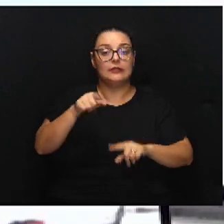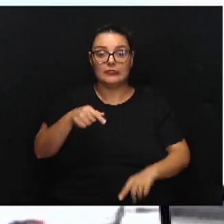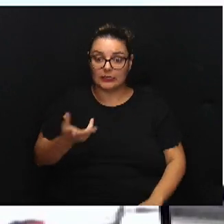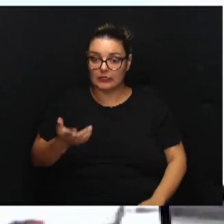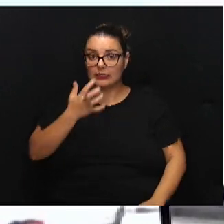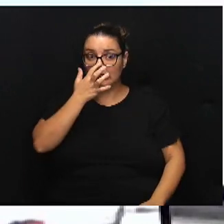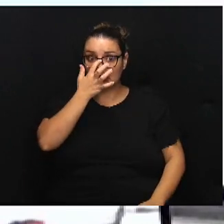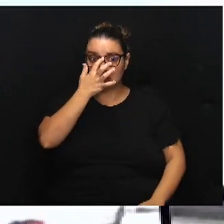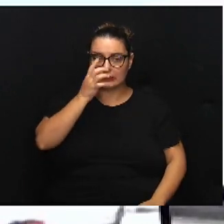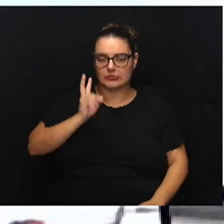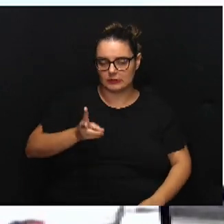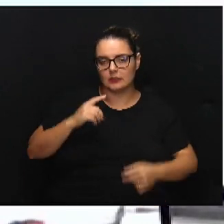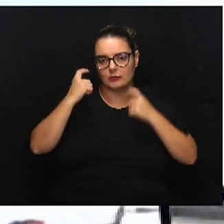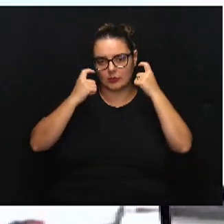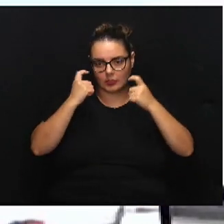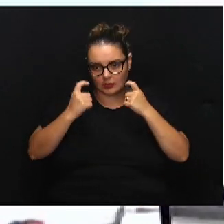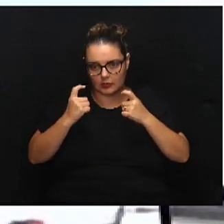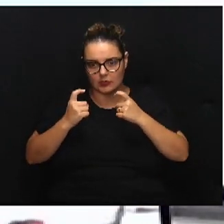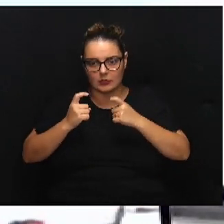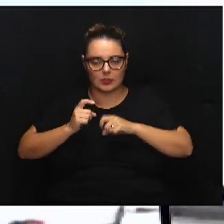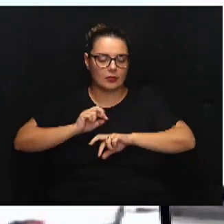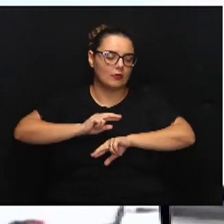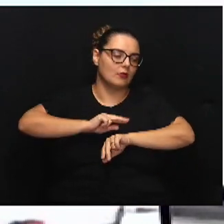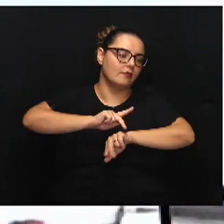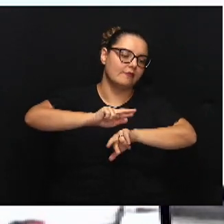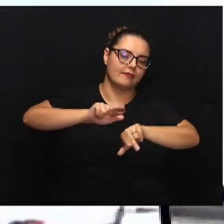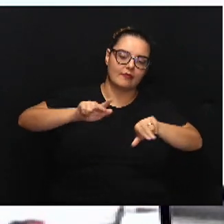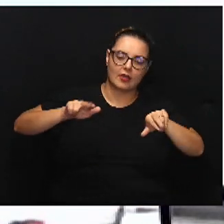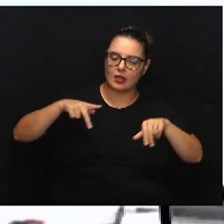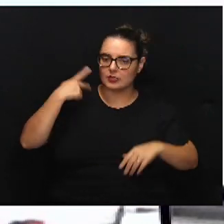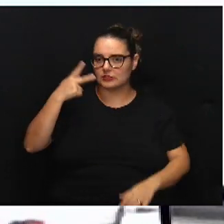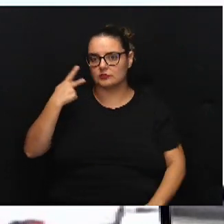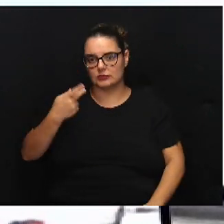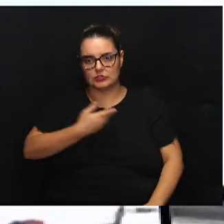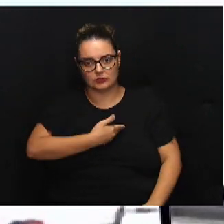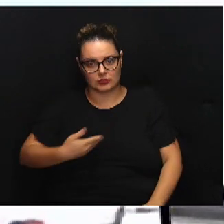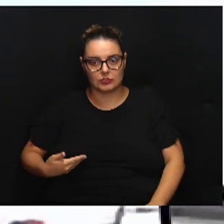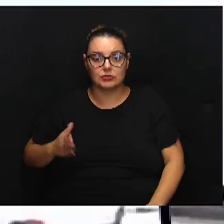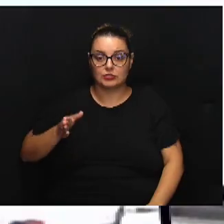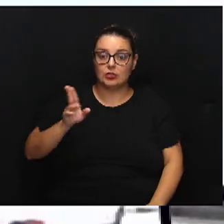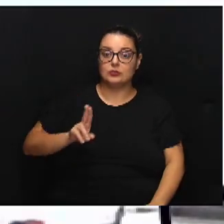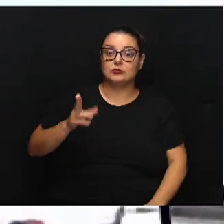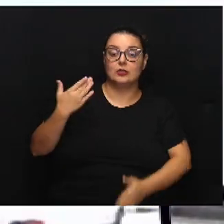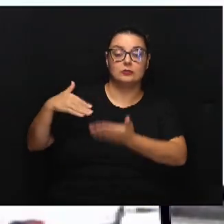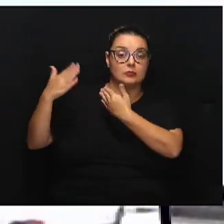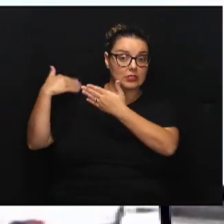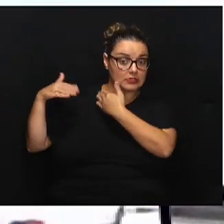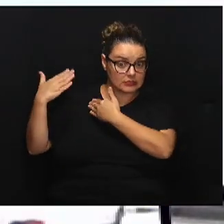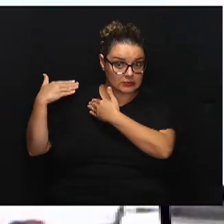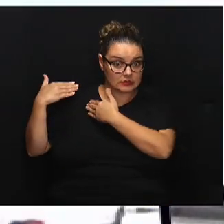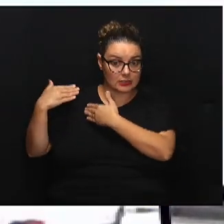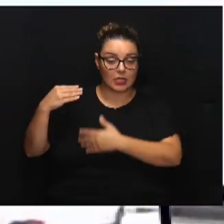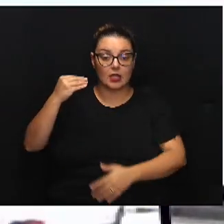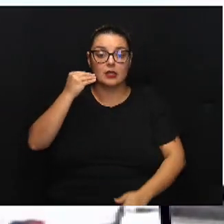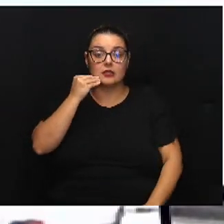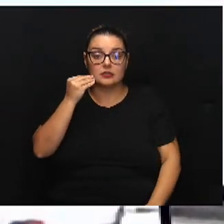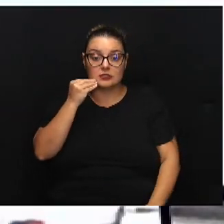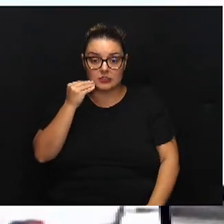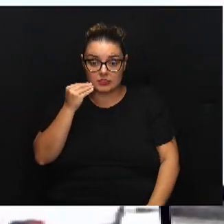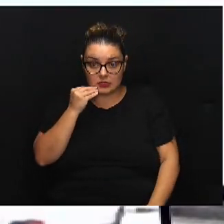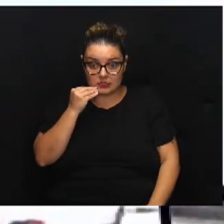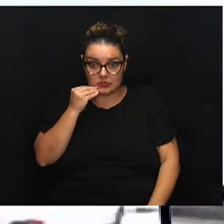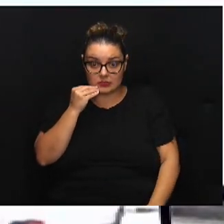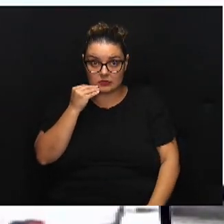que sempre preocupou e várias políticas públicas já foram implantadas no passado na tentativa